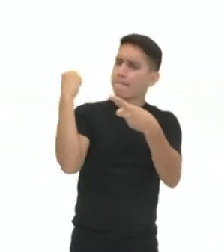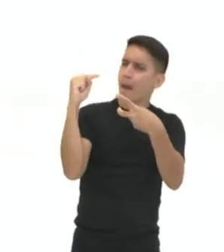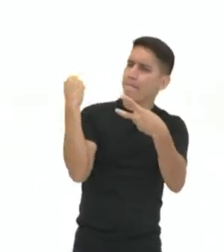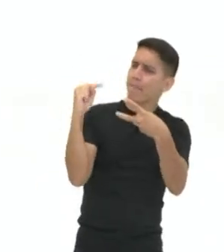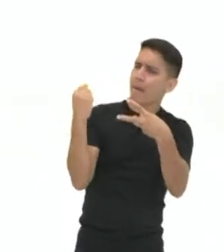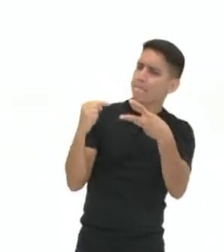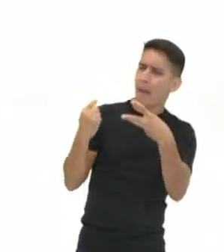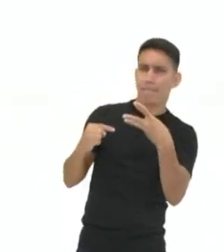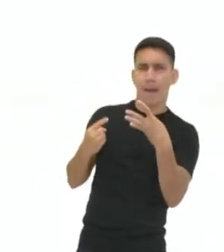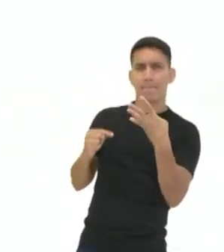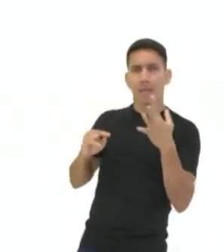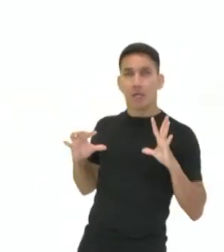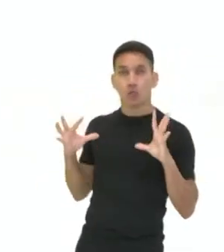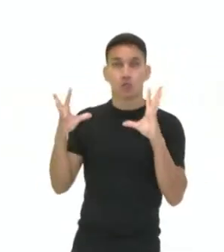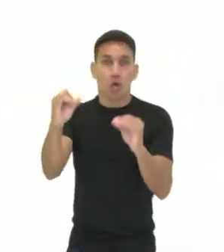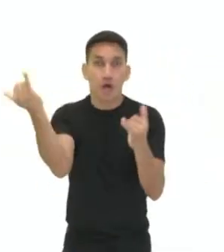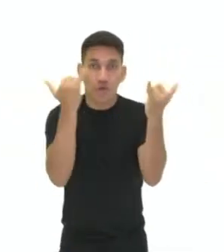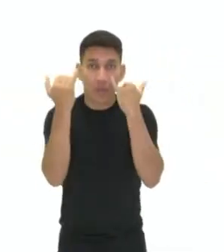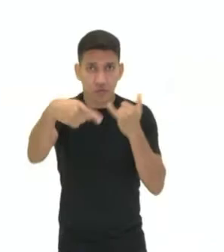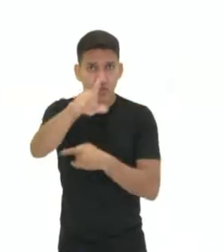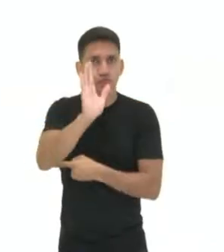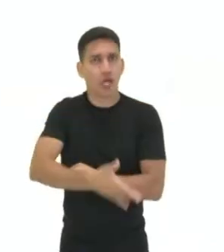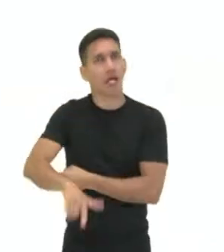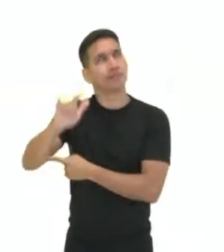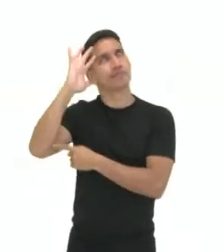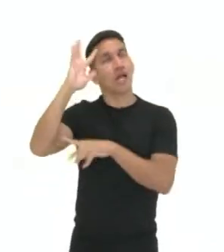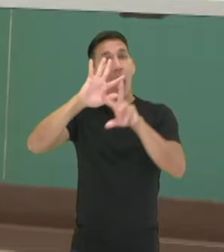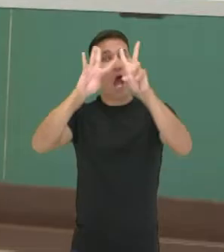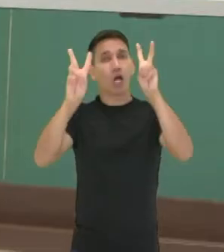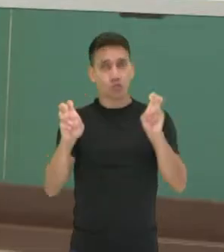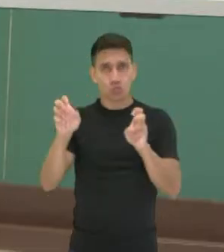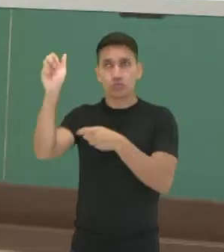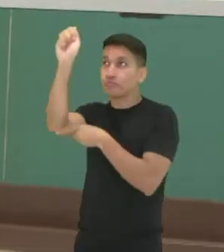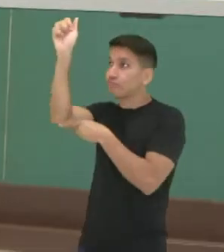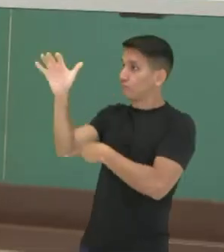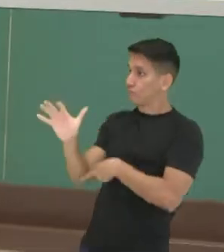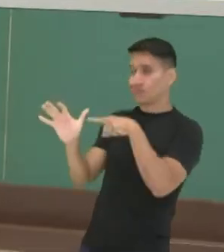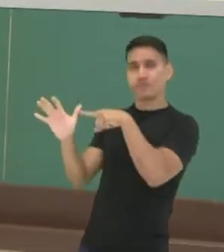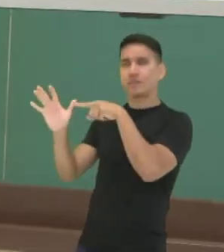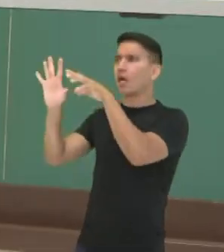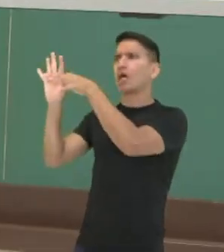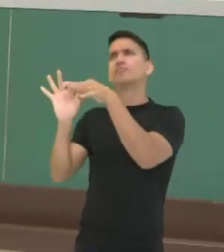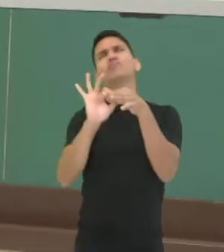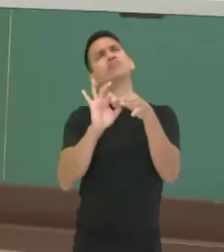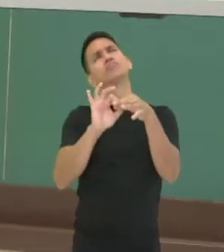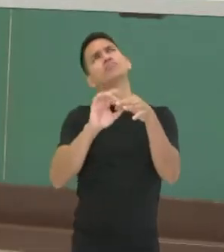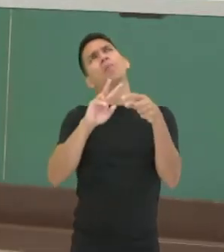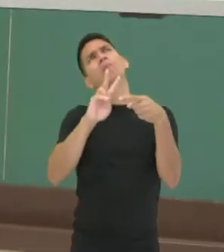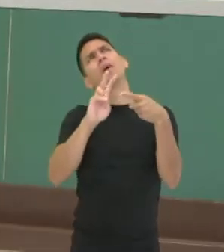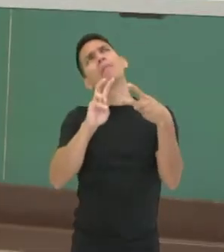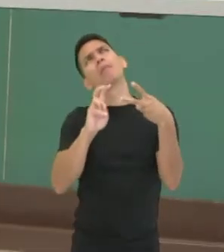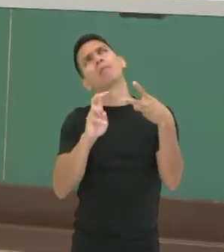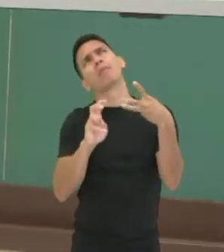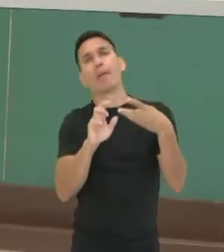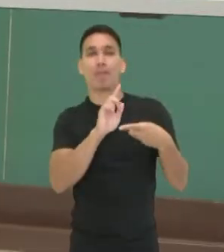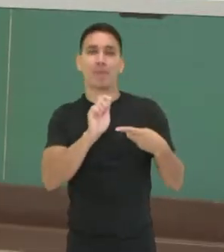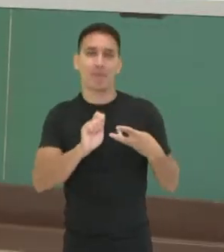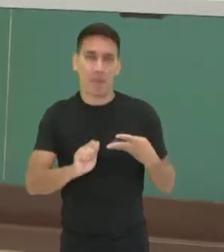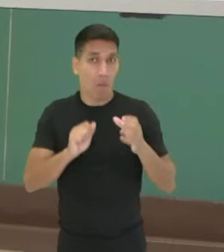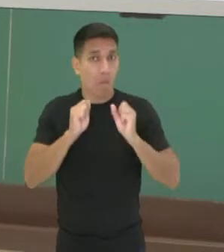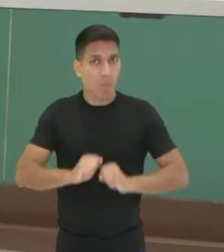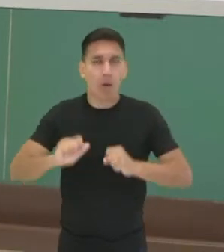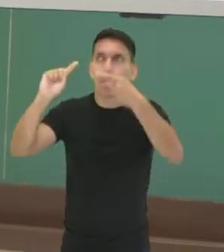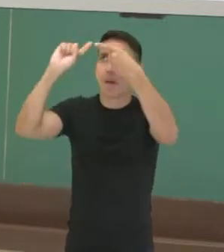as informações que você possui sobre a África. Pensa, tudo que você sabe sobre a África. Você pode fazer, inclusive, como um mapa